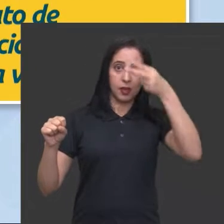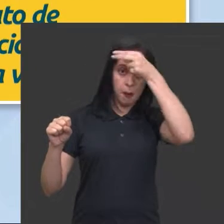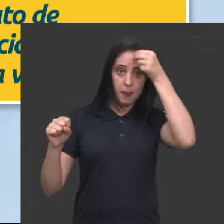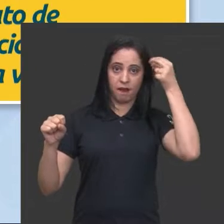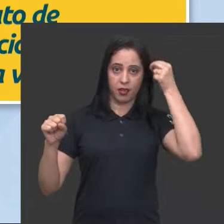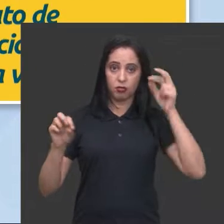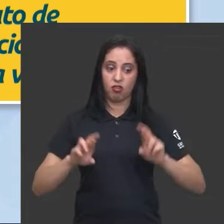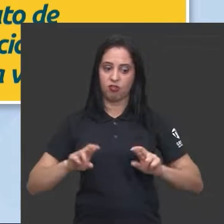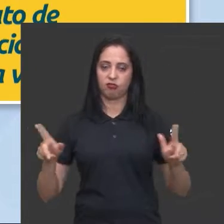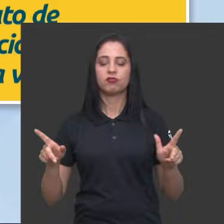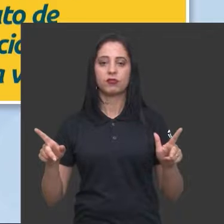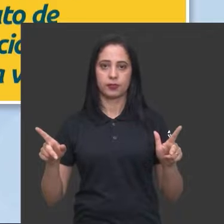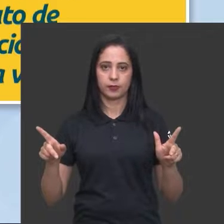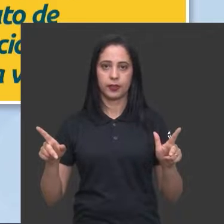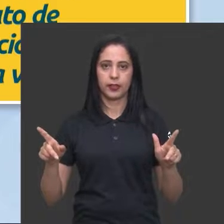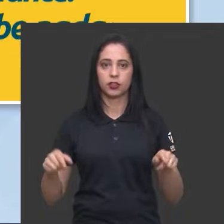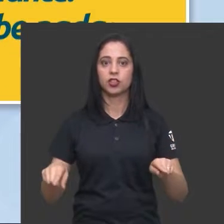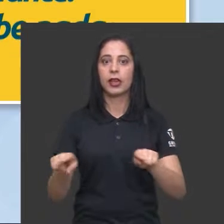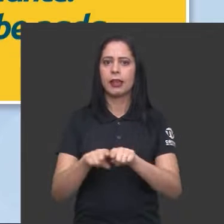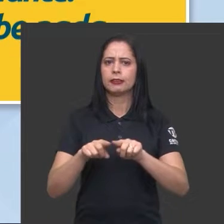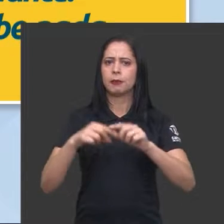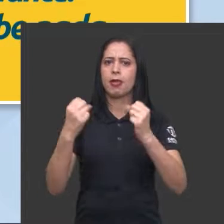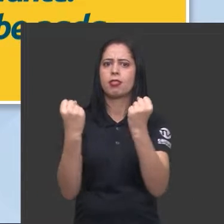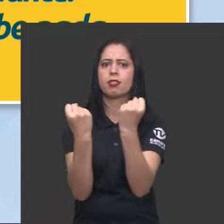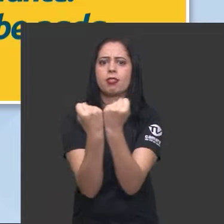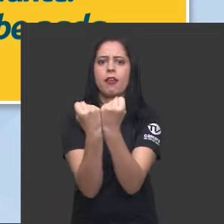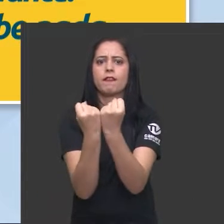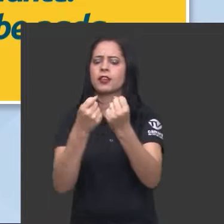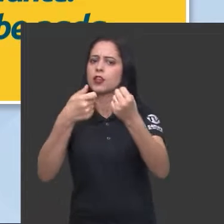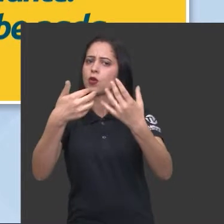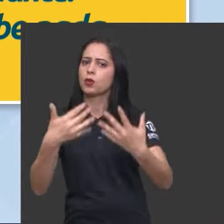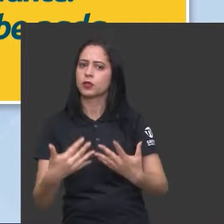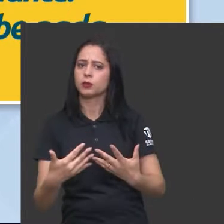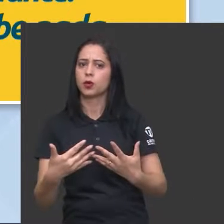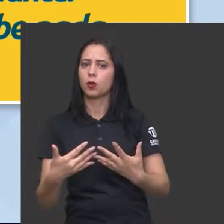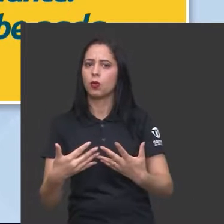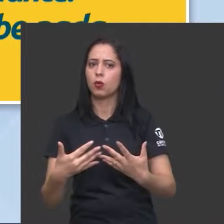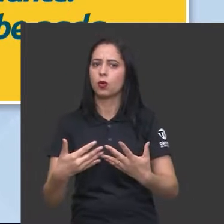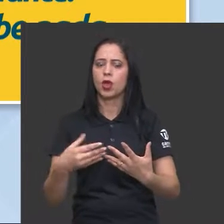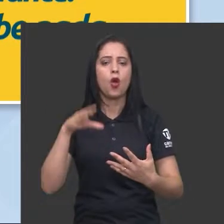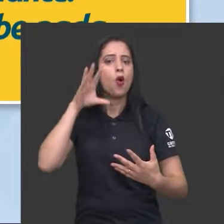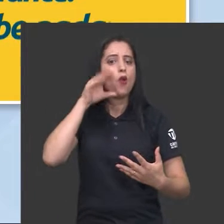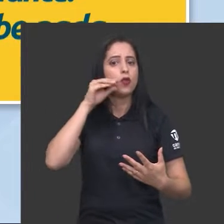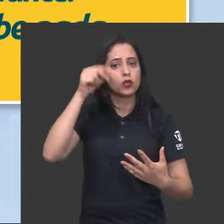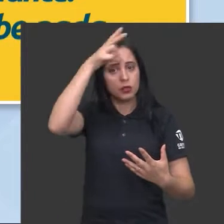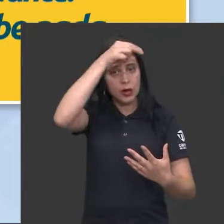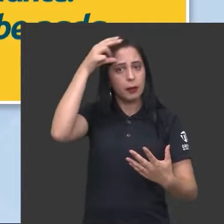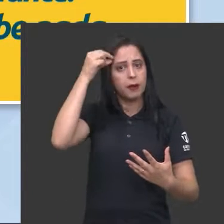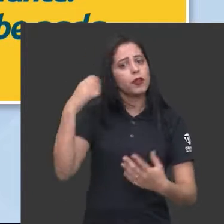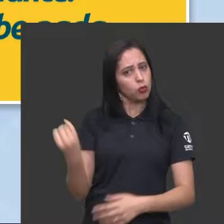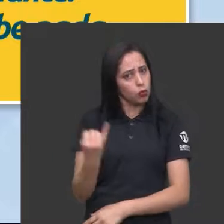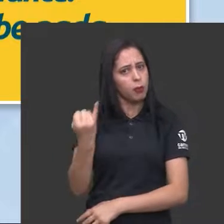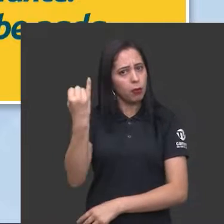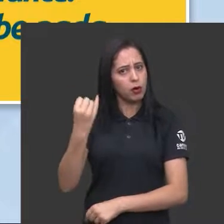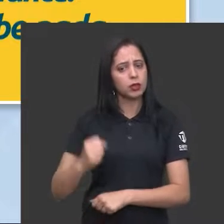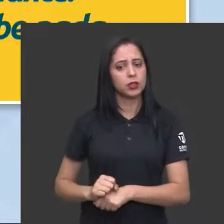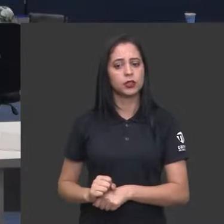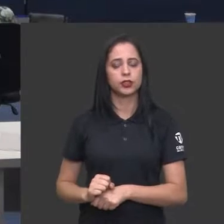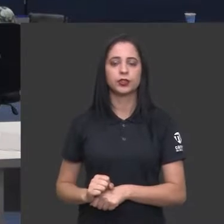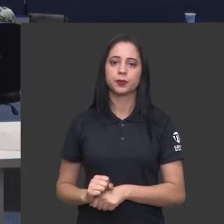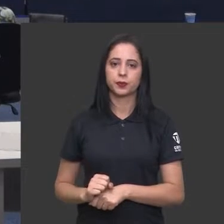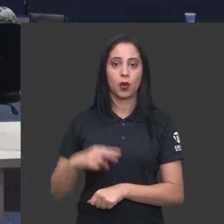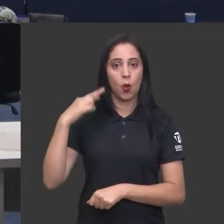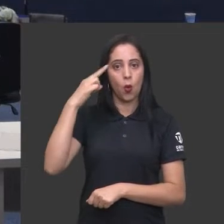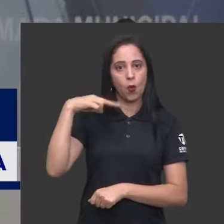INSS e pela Prefeitura de São José. Ele também defendeu a importância do trabalho dos servidores públicos para a cidade.